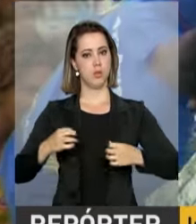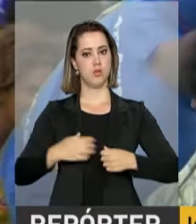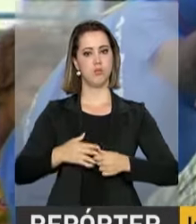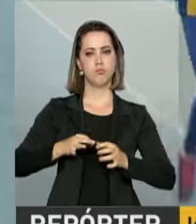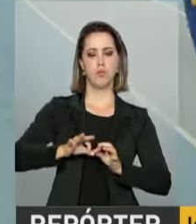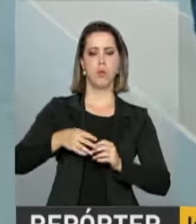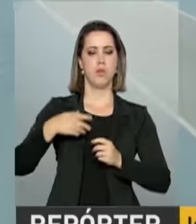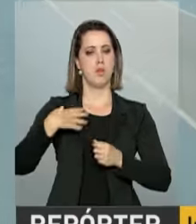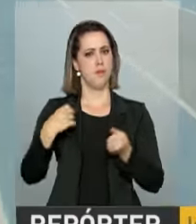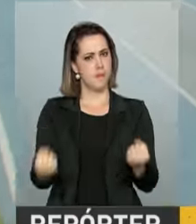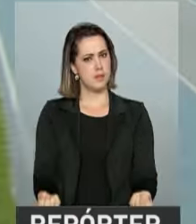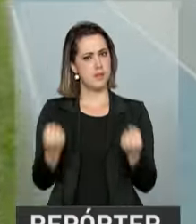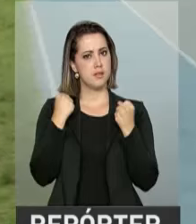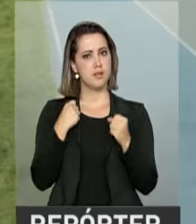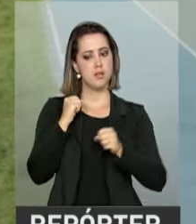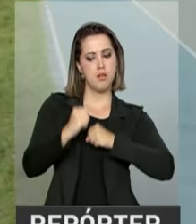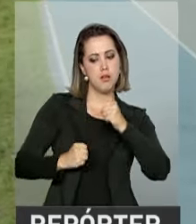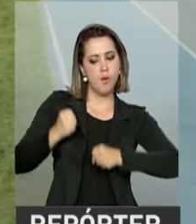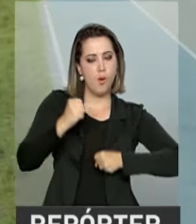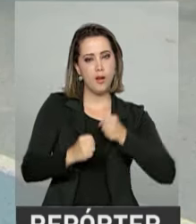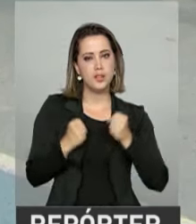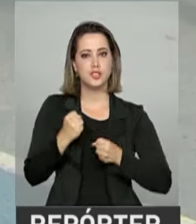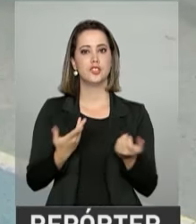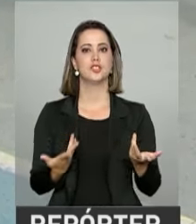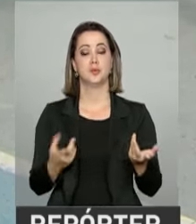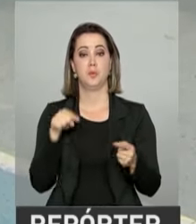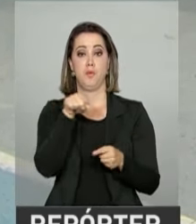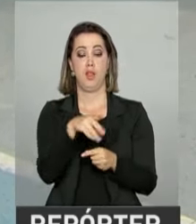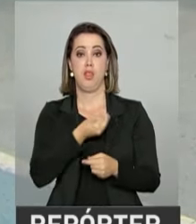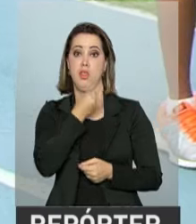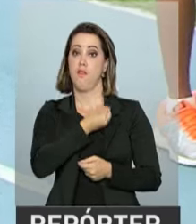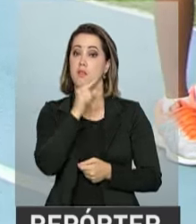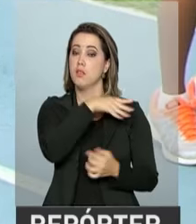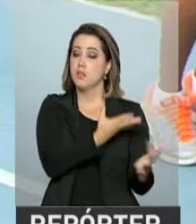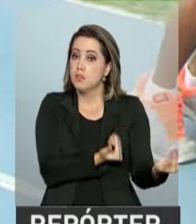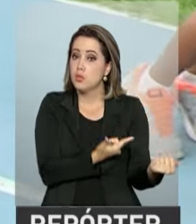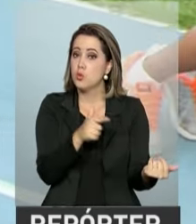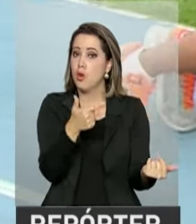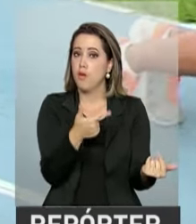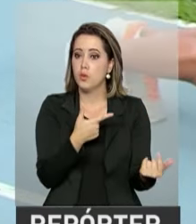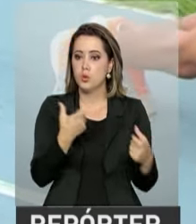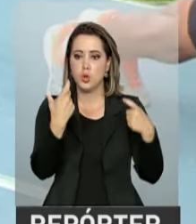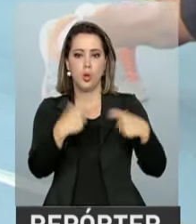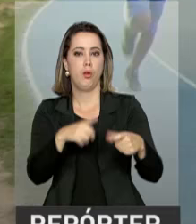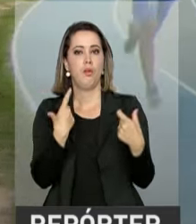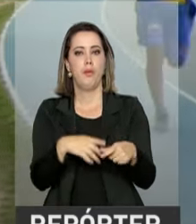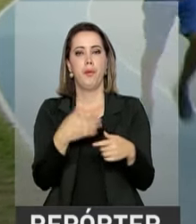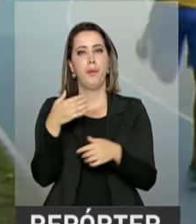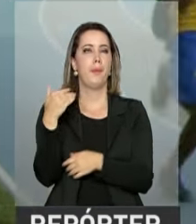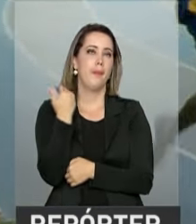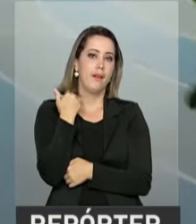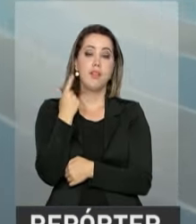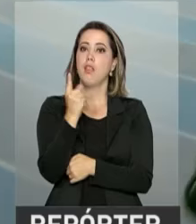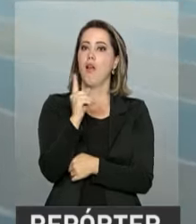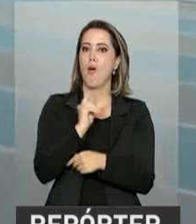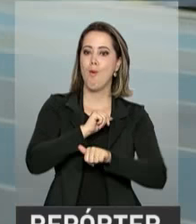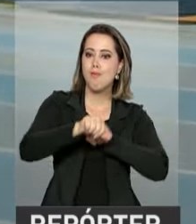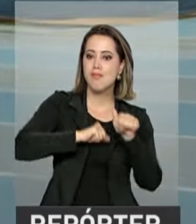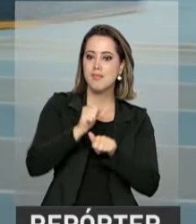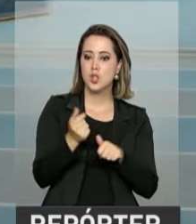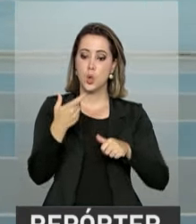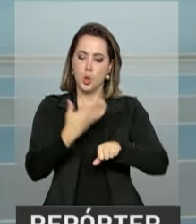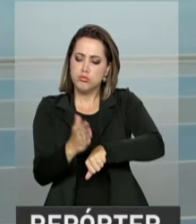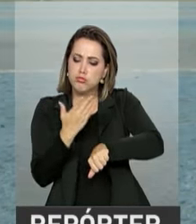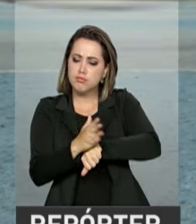alongada e uma corridinha para aquecer na vida desses jovens não têm espaço para moleza e no centro de treinamento olímpico